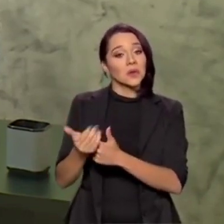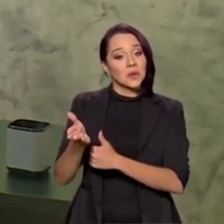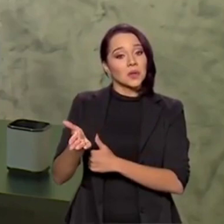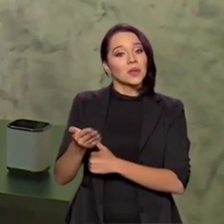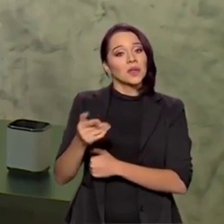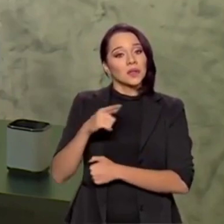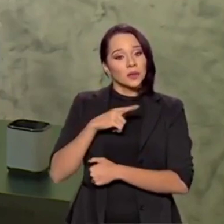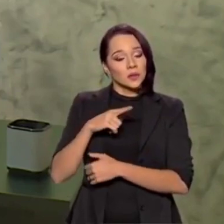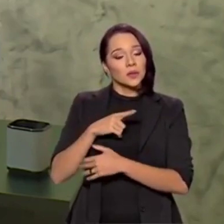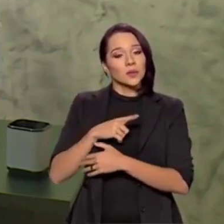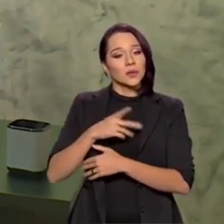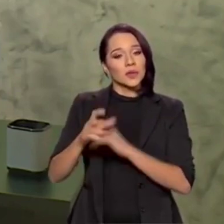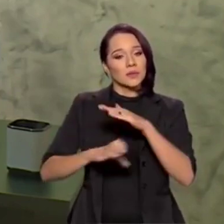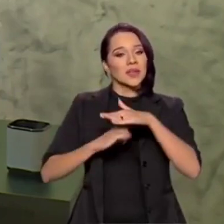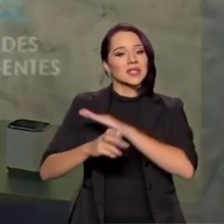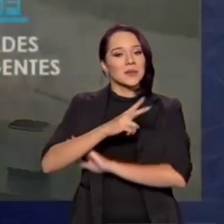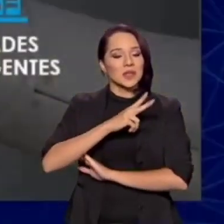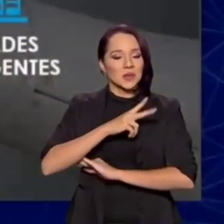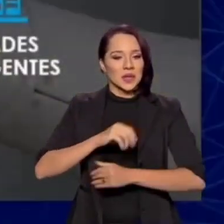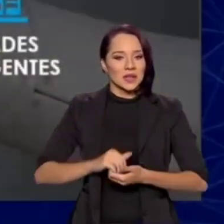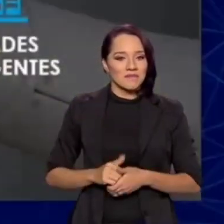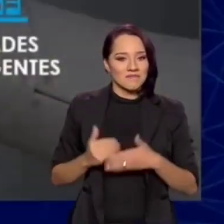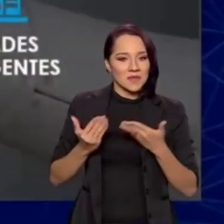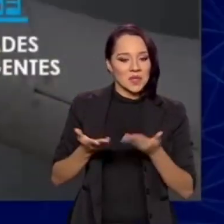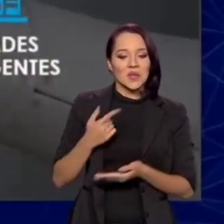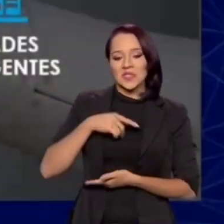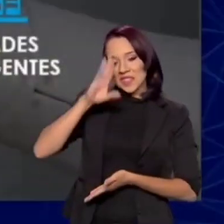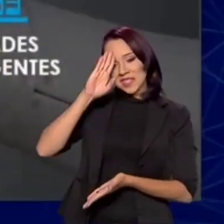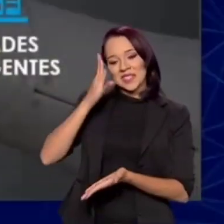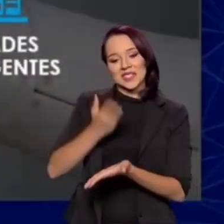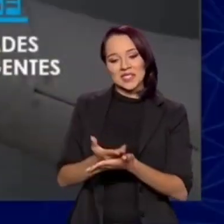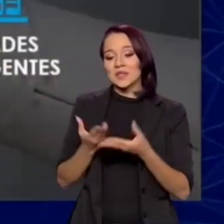parte de iniciativa privada. Então a gente acredita